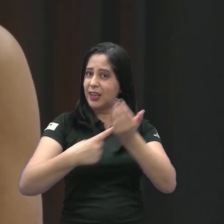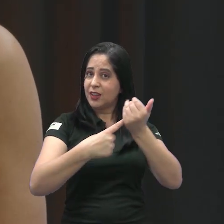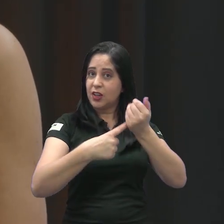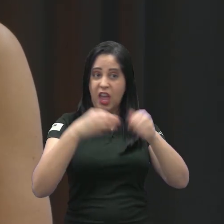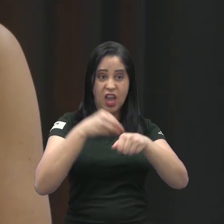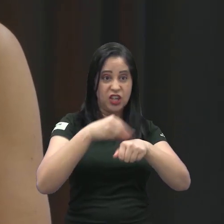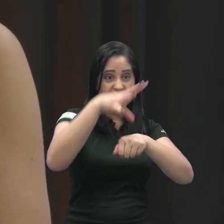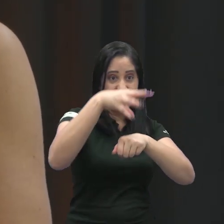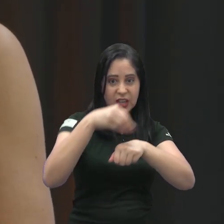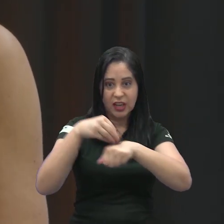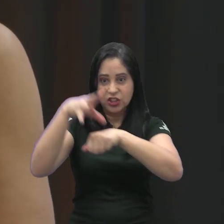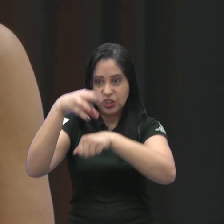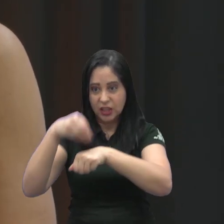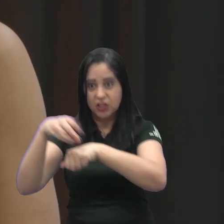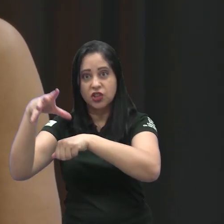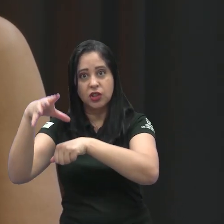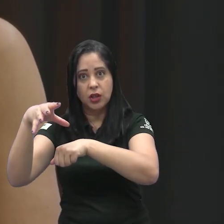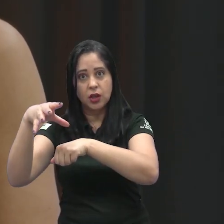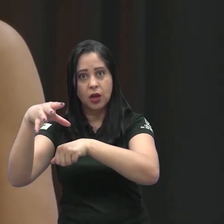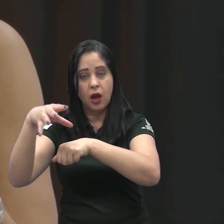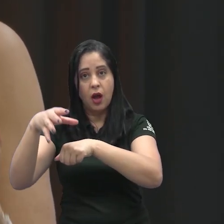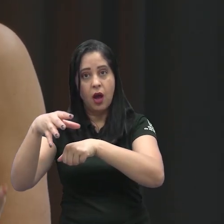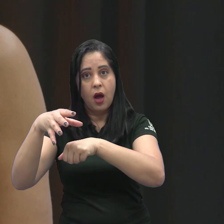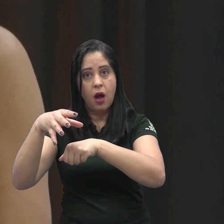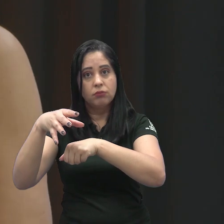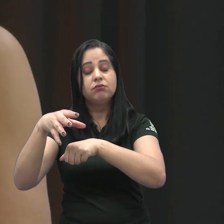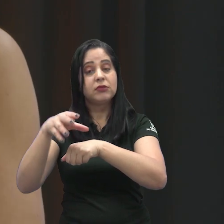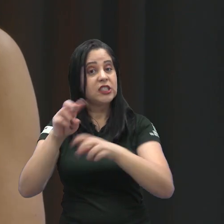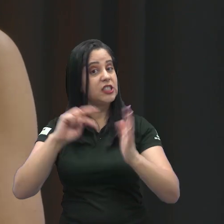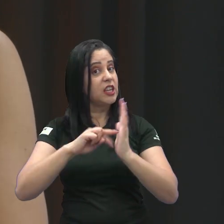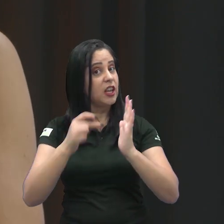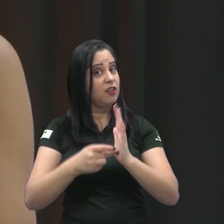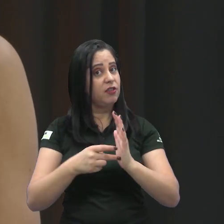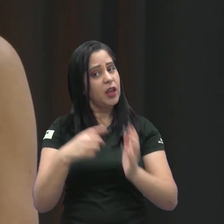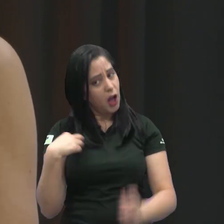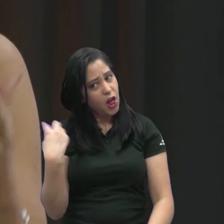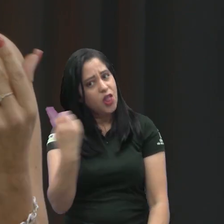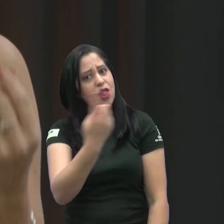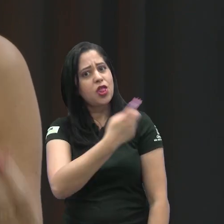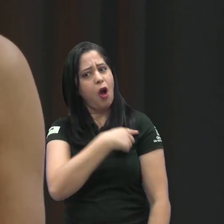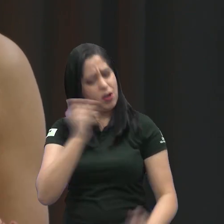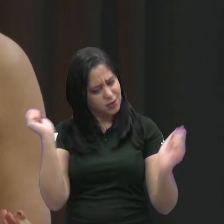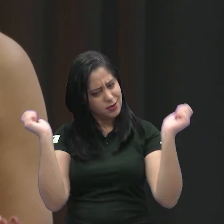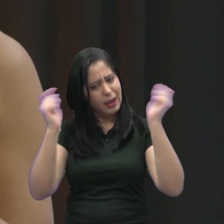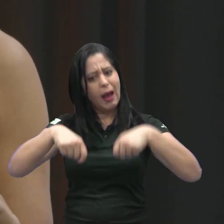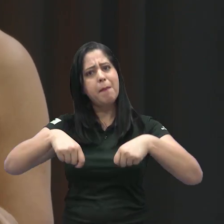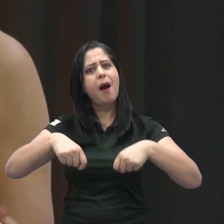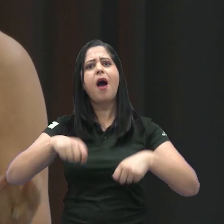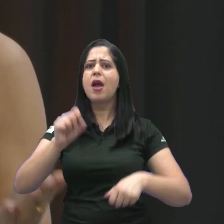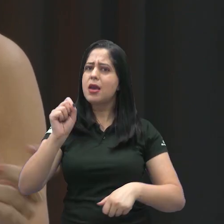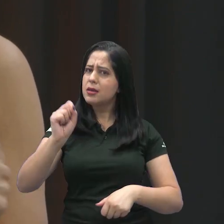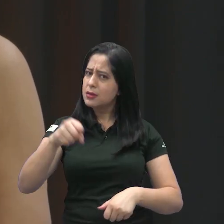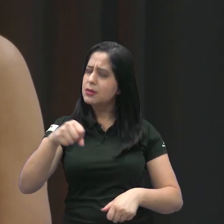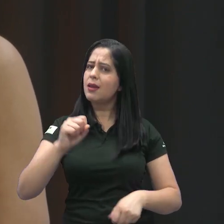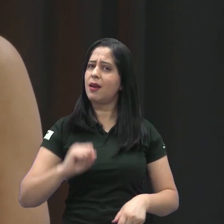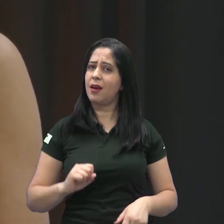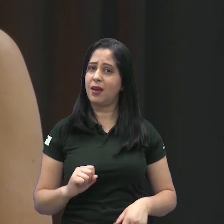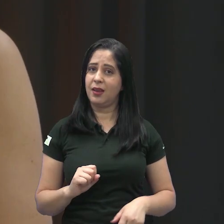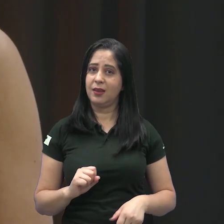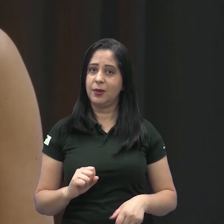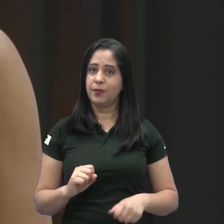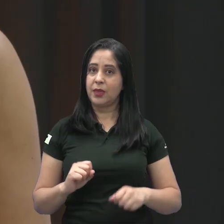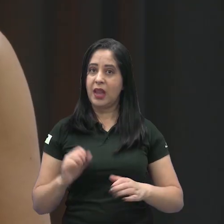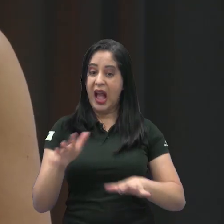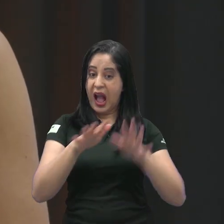Cada dica e história compartilhada aqui serve como um lembrete de que todos nós temos capacidade de brilhar neste espaço.